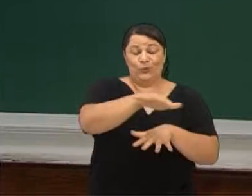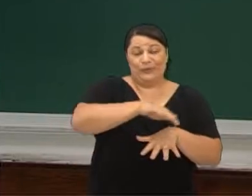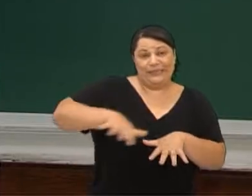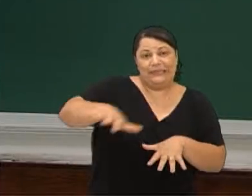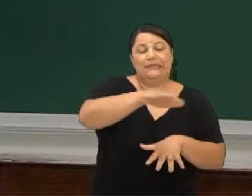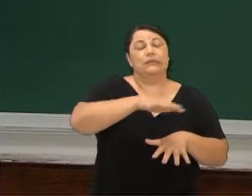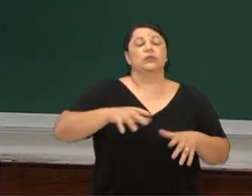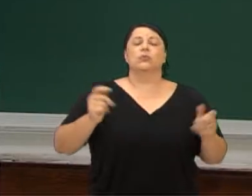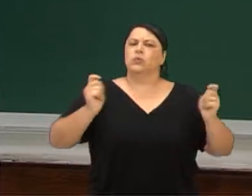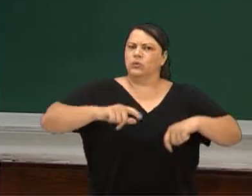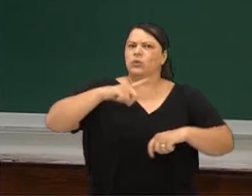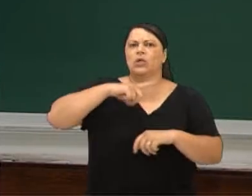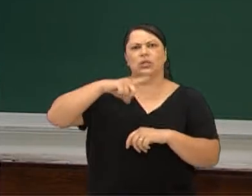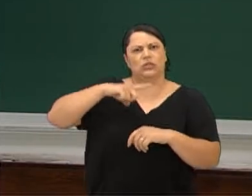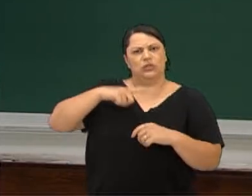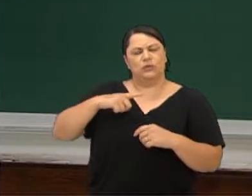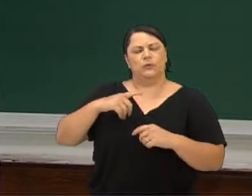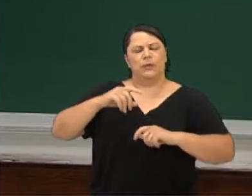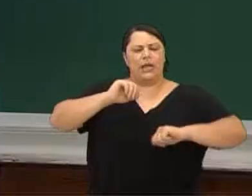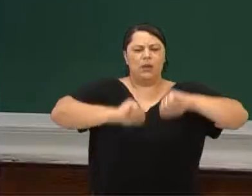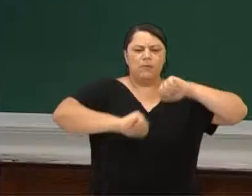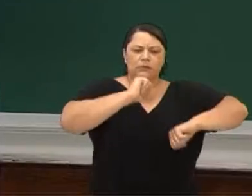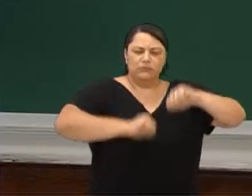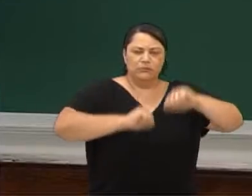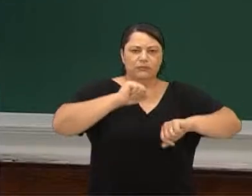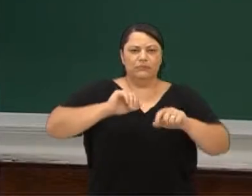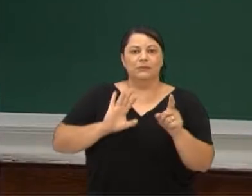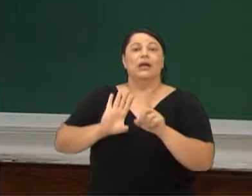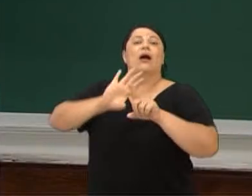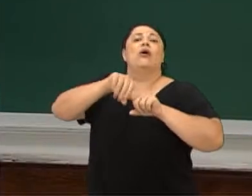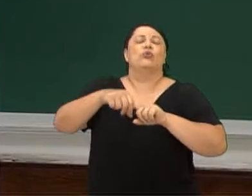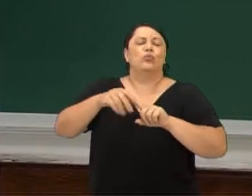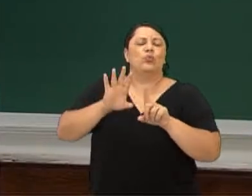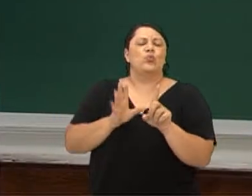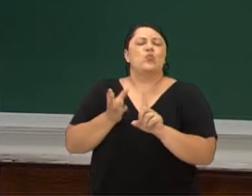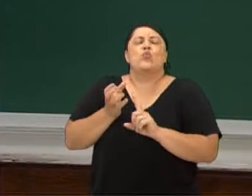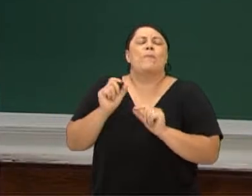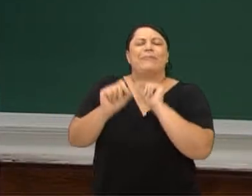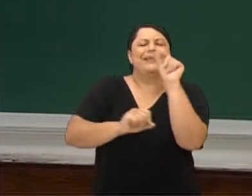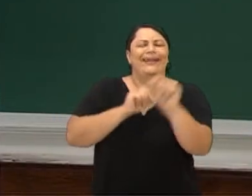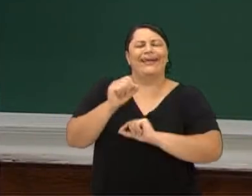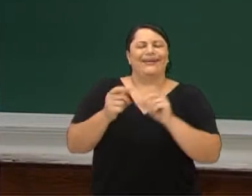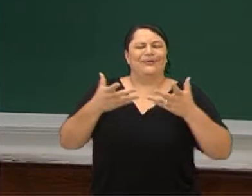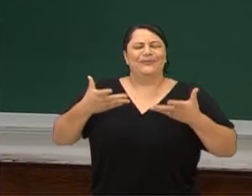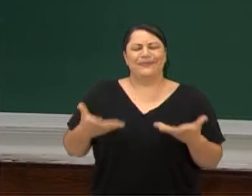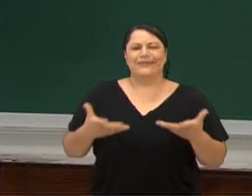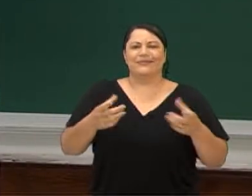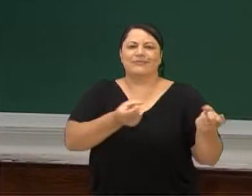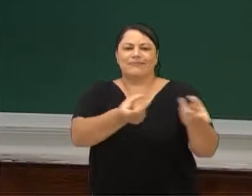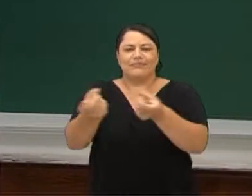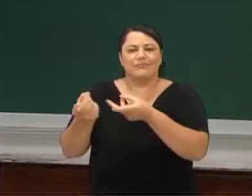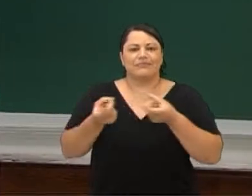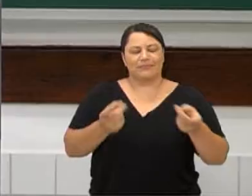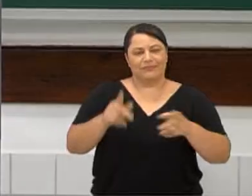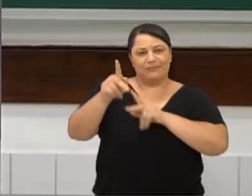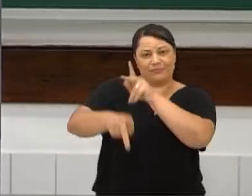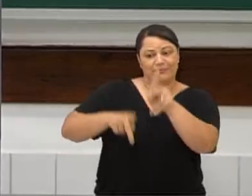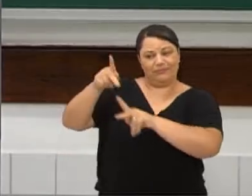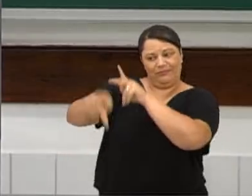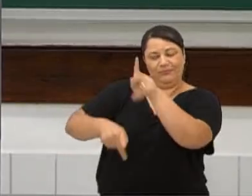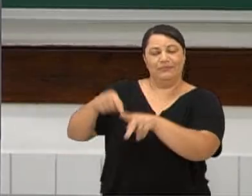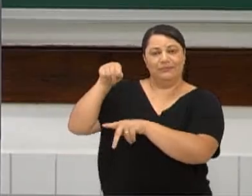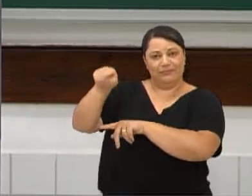aquelas empresas que dominaram o mercado, ou seja, dominaram os produtos que eram vendidos para as populações,